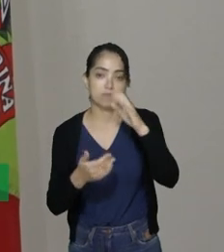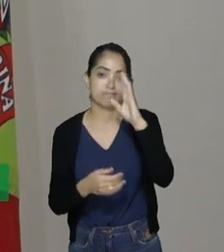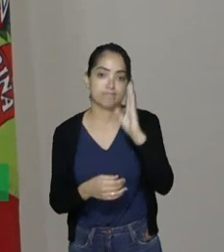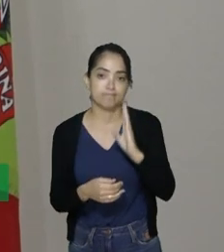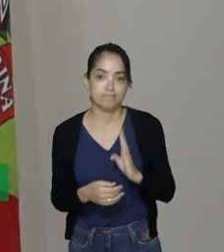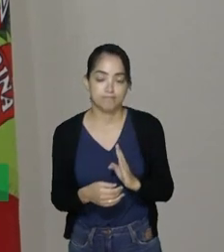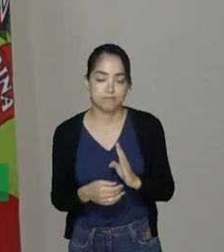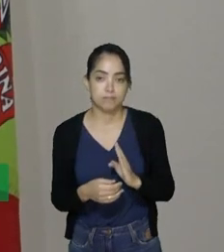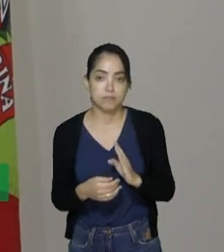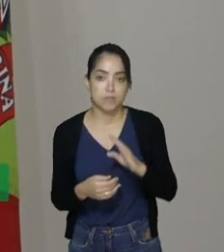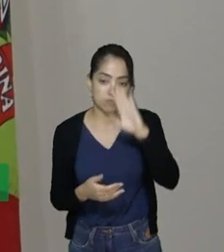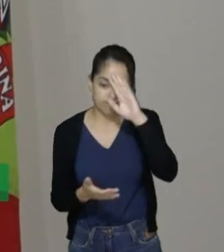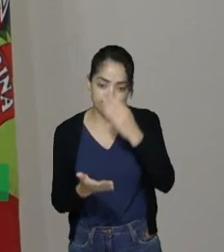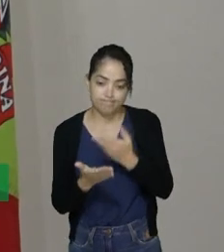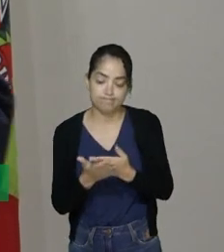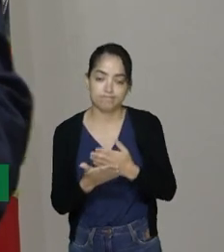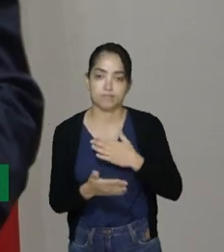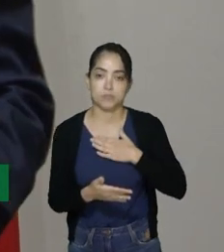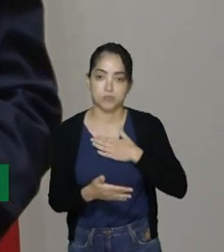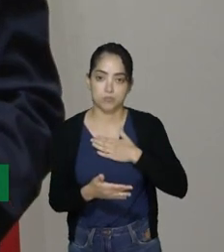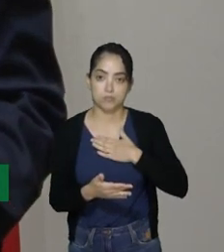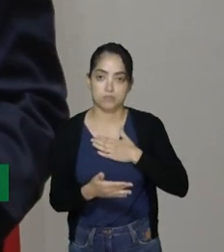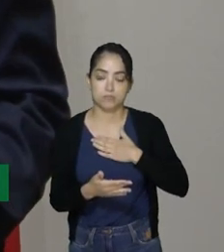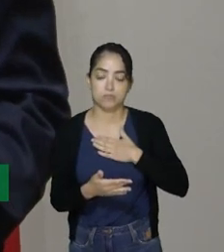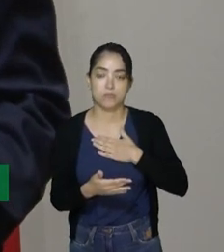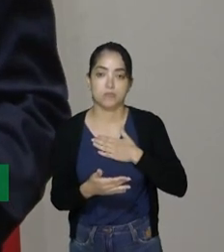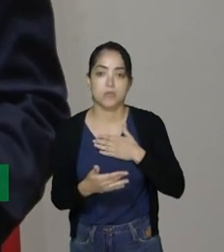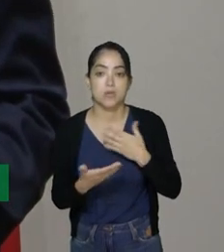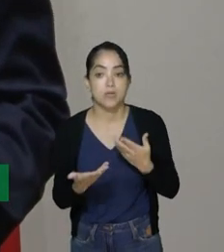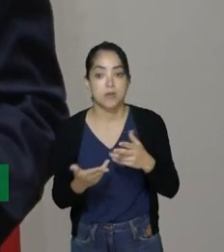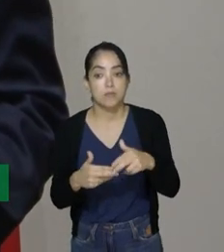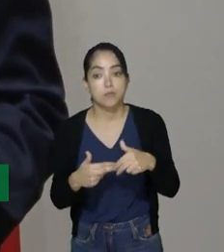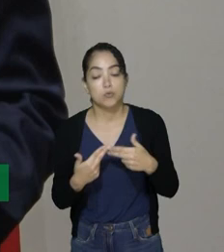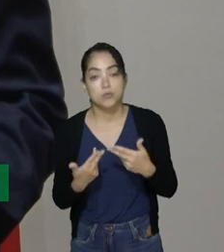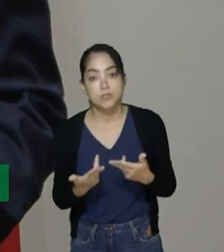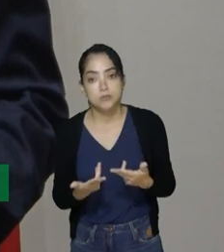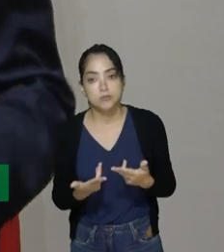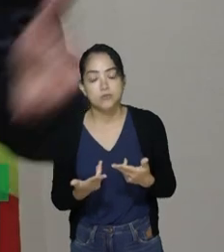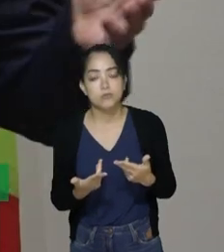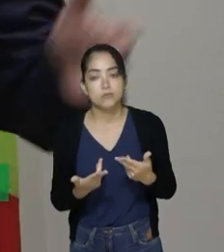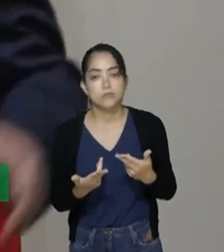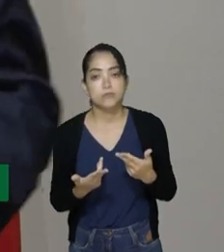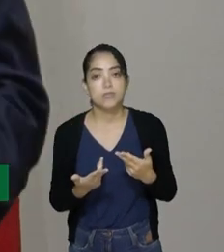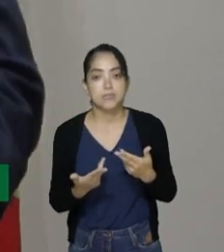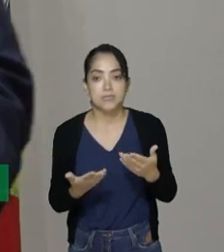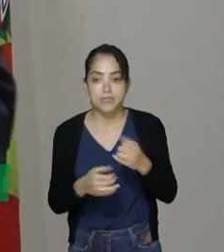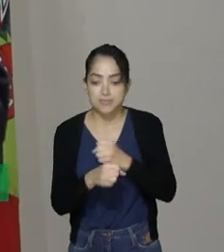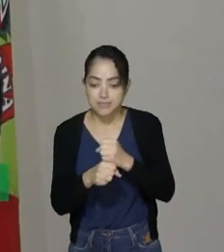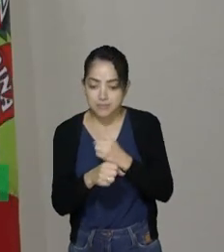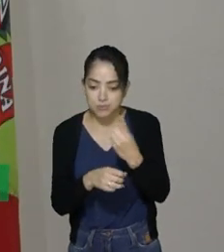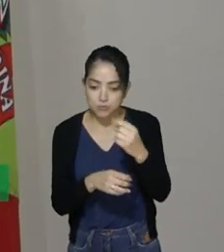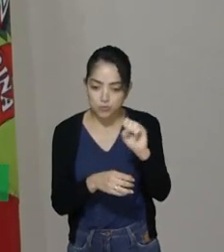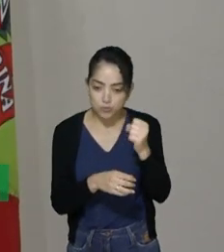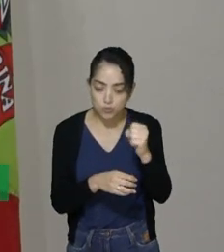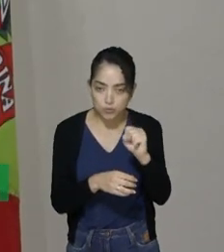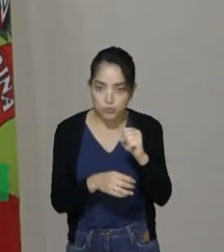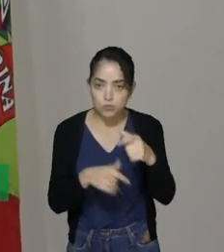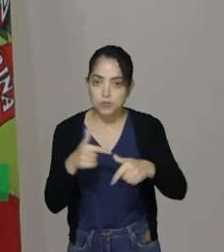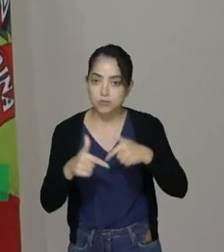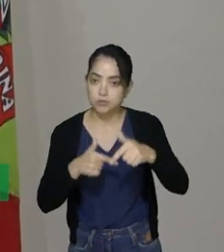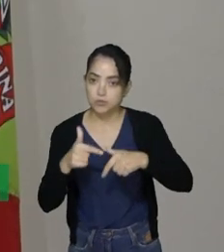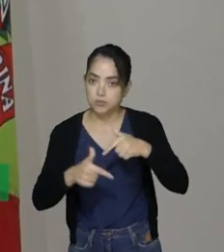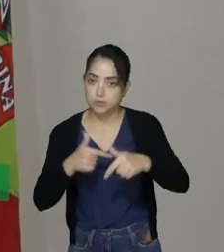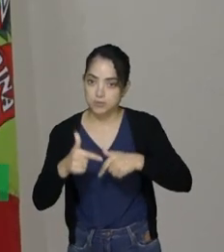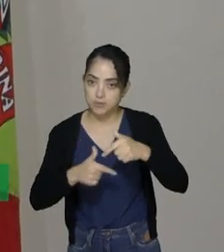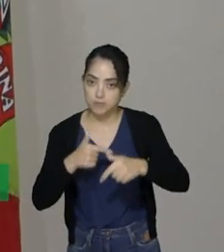É nisso que eu acredito. E é por isso que eu tive, nesses 18 anos, 18